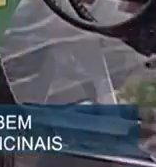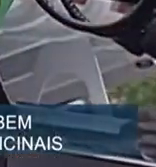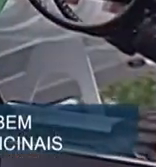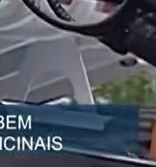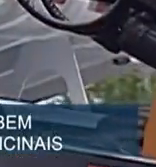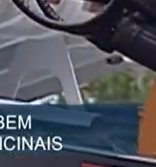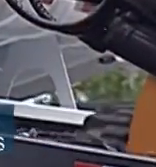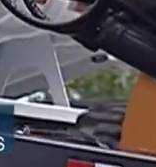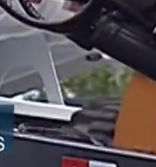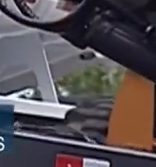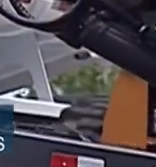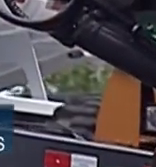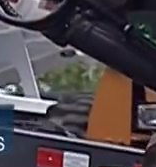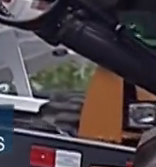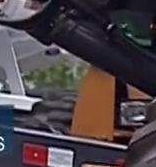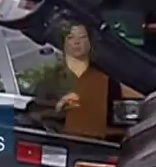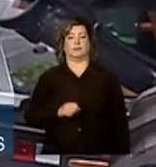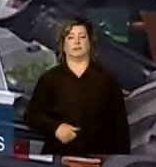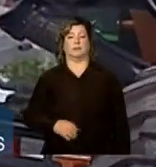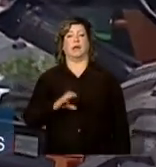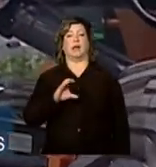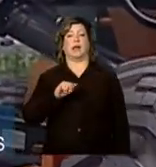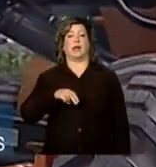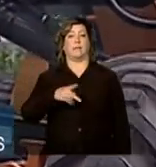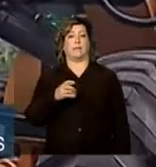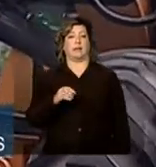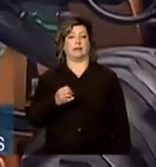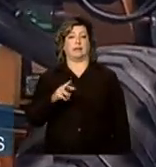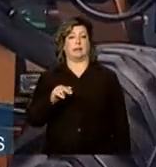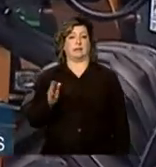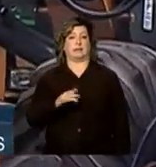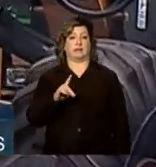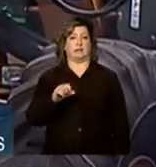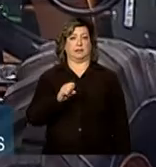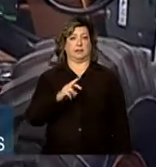Campestre da Serra, Orenia Gomes Gelzer.